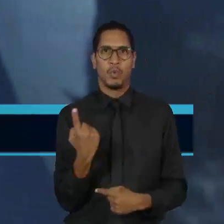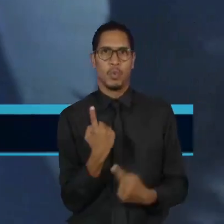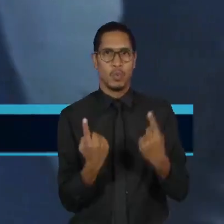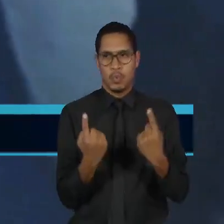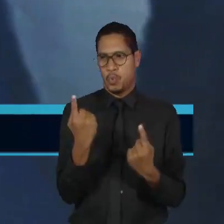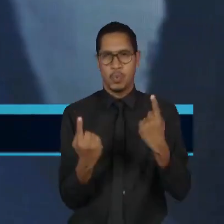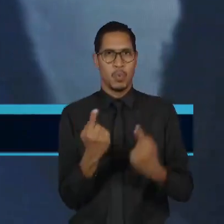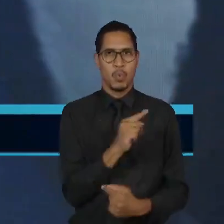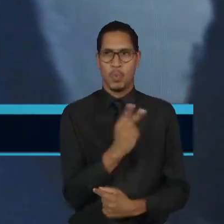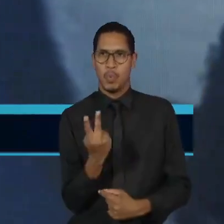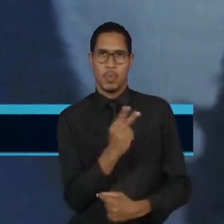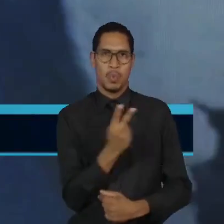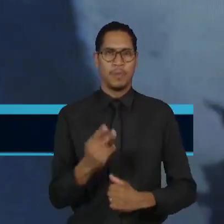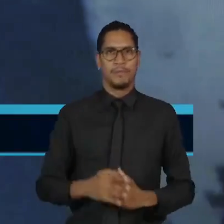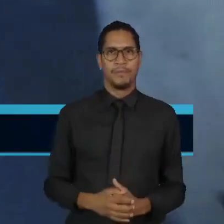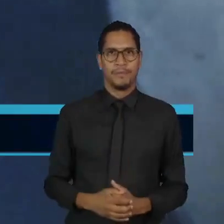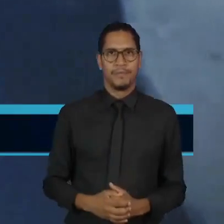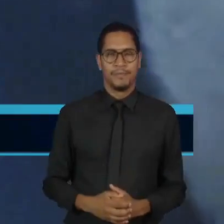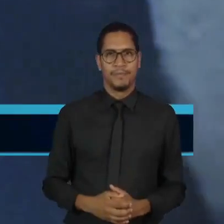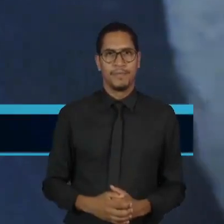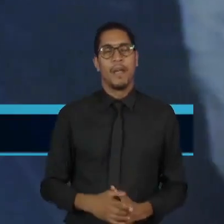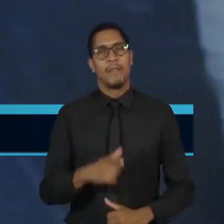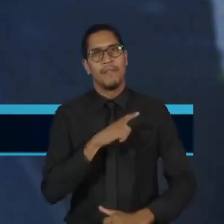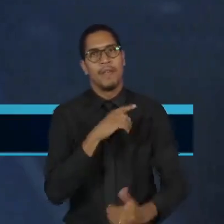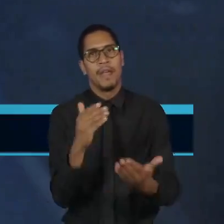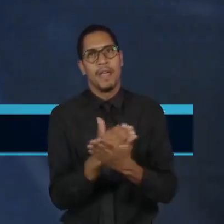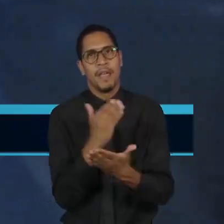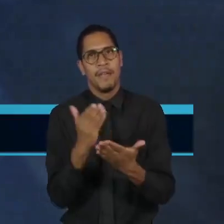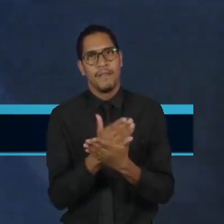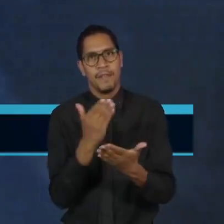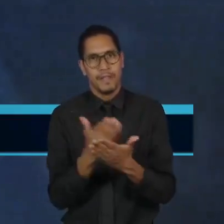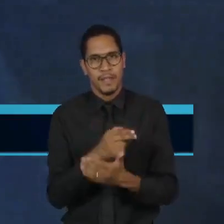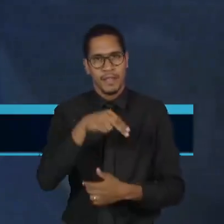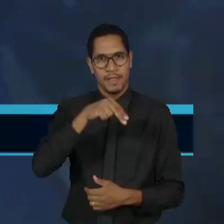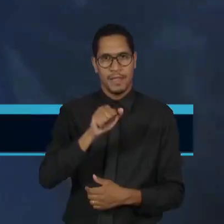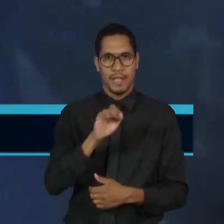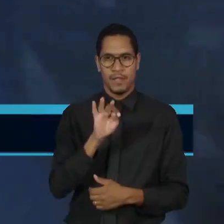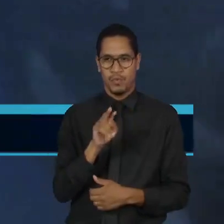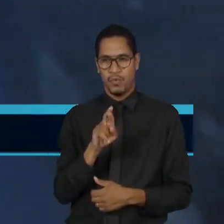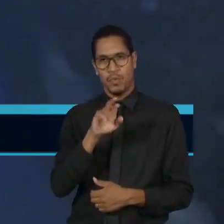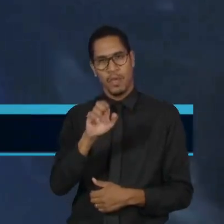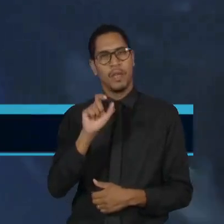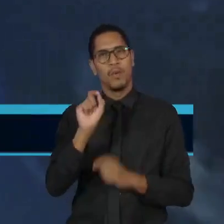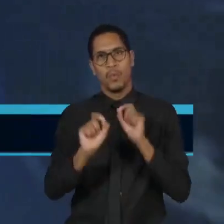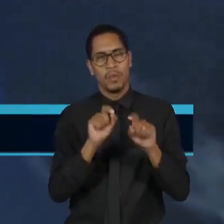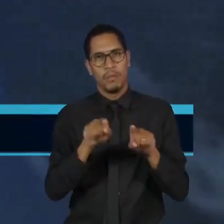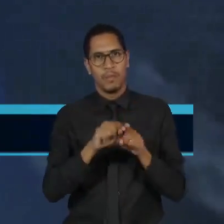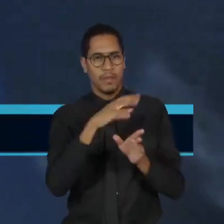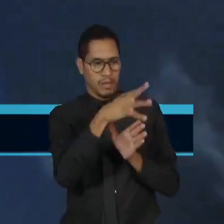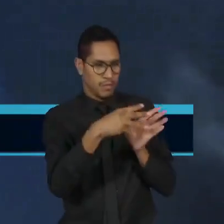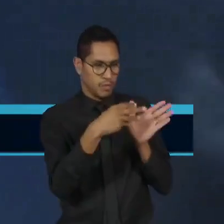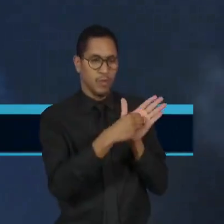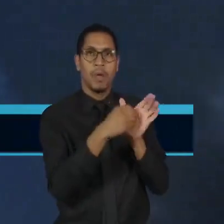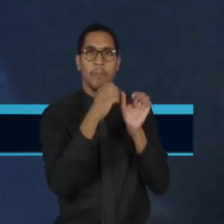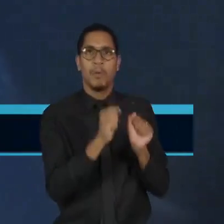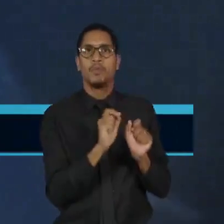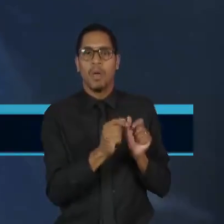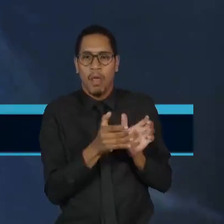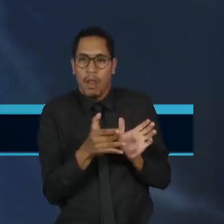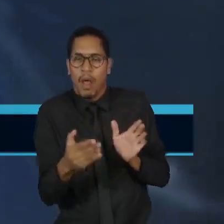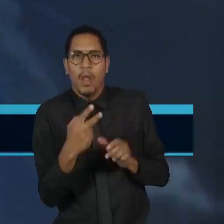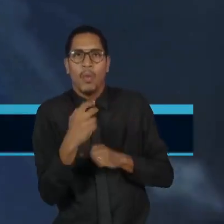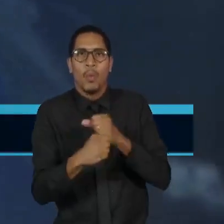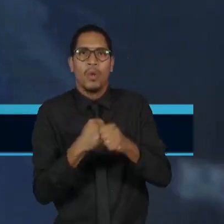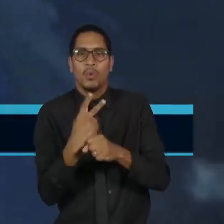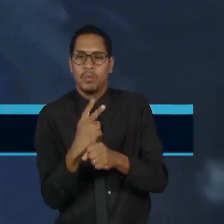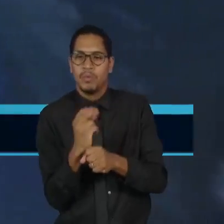Publicado na revista Nature, um estudo liderado por cientistas brasileiros revela que a Amazônia pode entrar em colapso em 2050. O